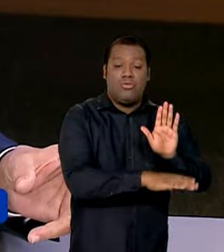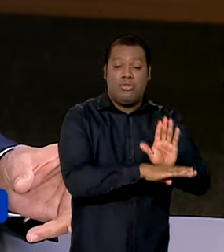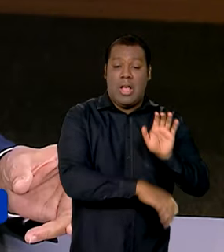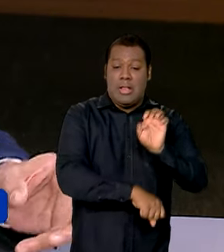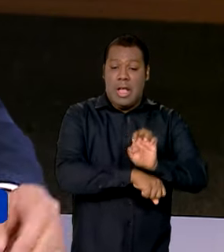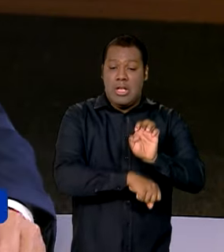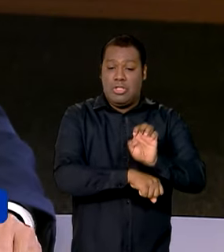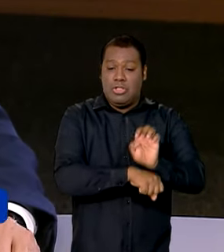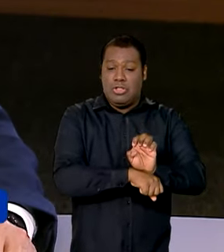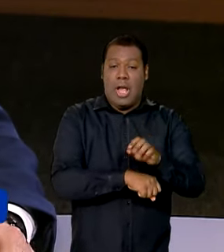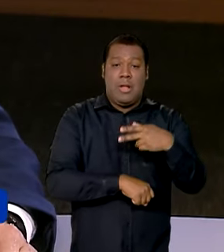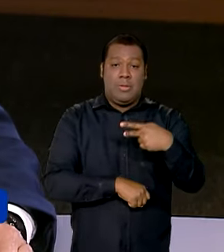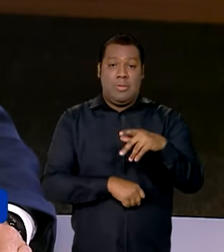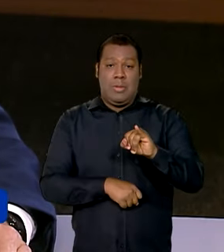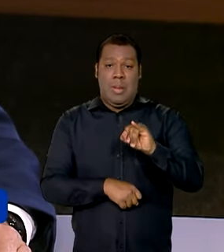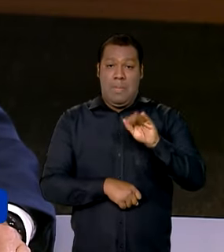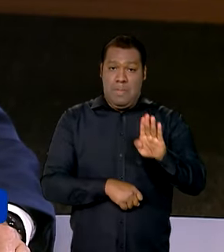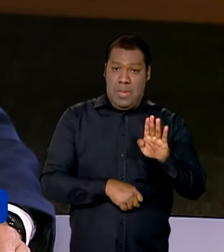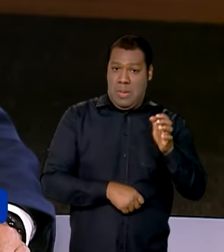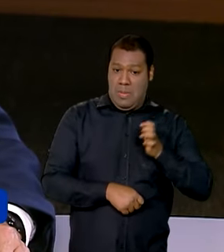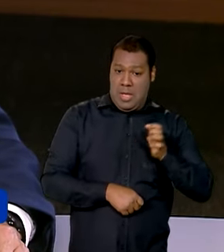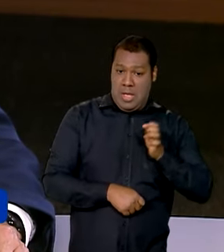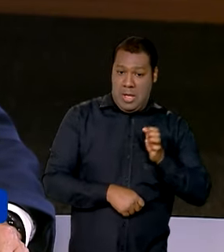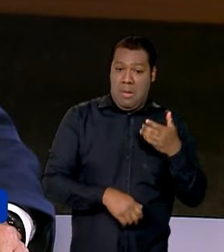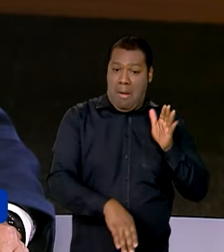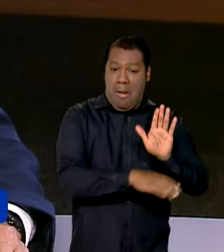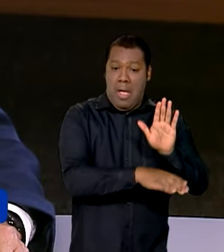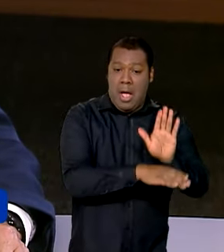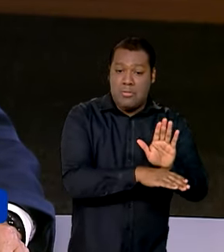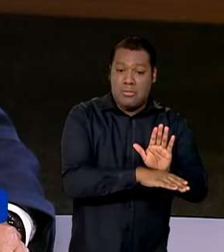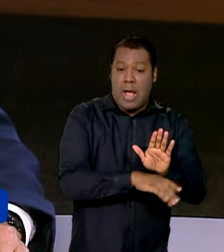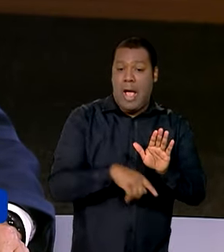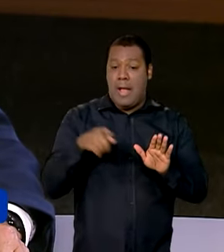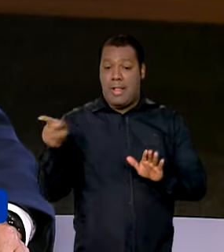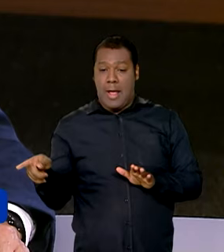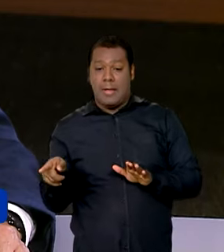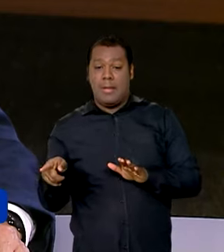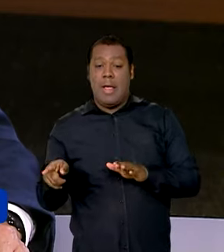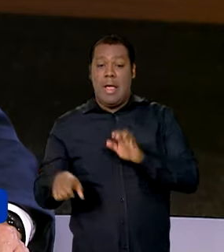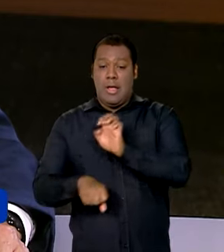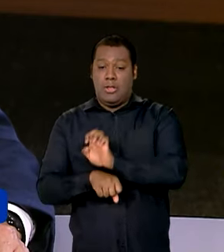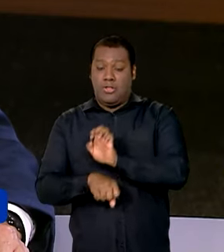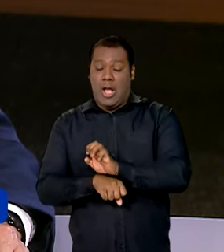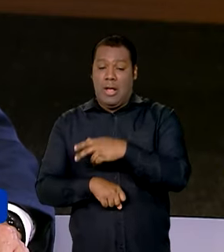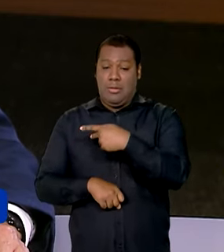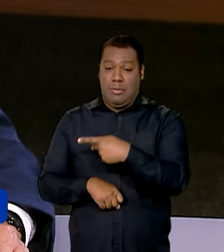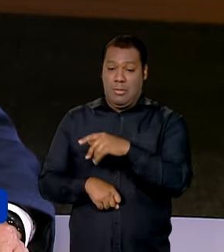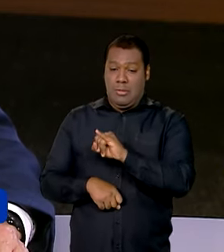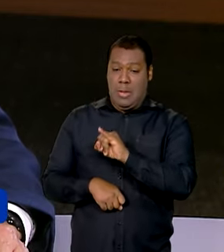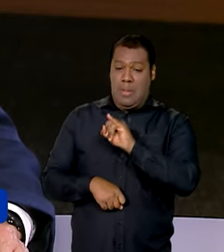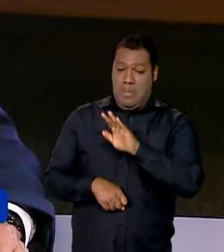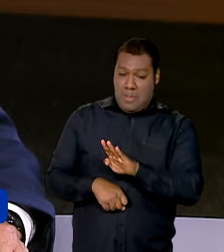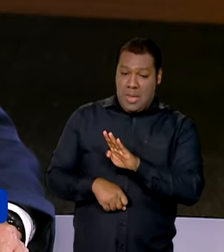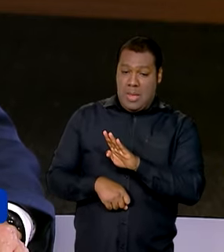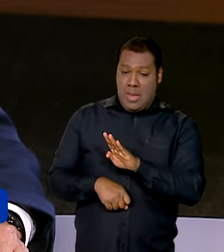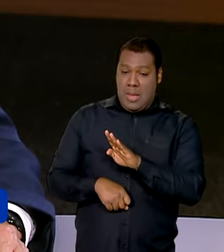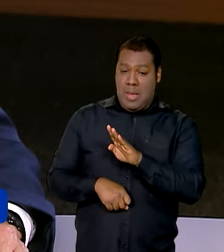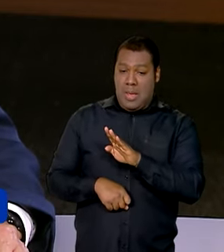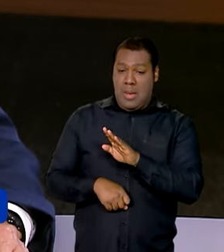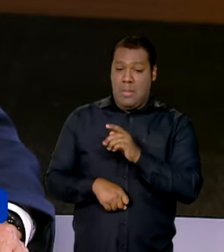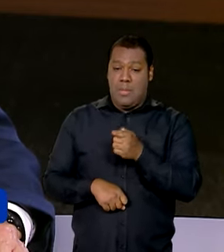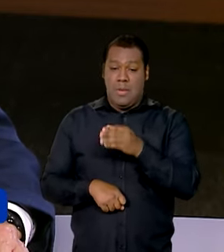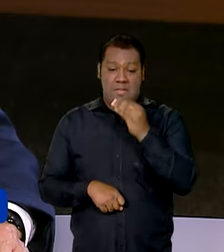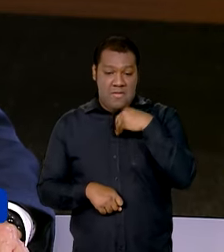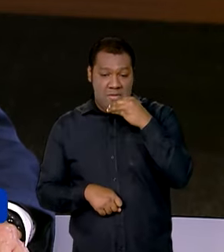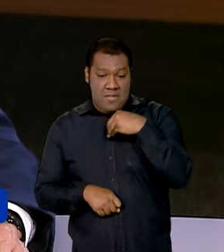dentro dos Estados encontrar as regiões que estão em desvantagem e elas participarem do processo de desenvolvimento não basta ter a política